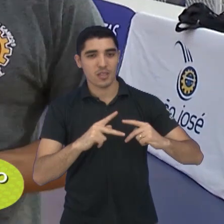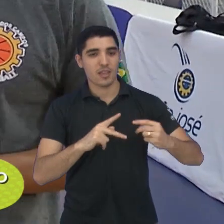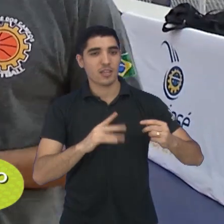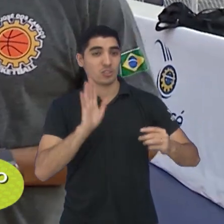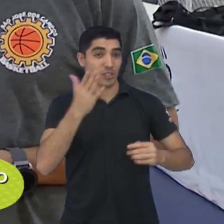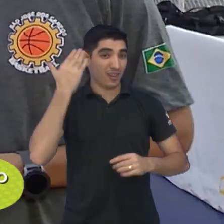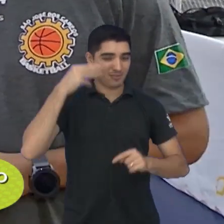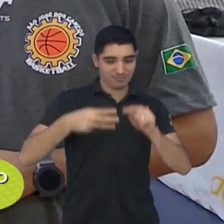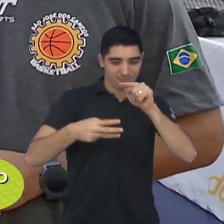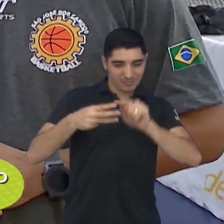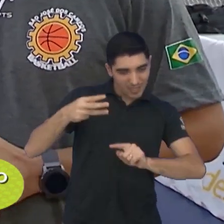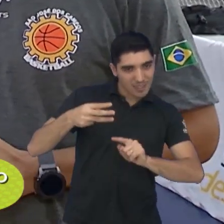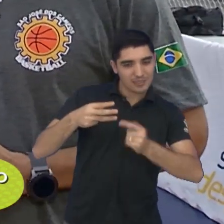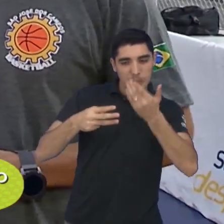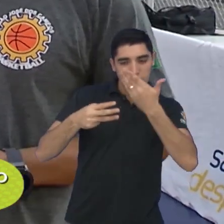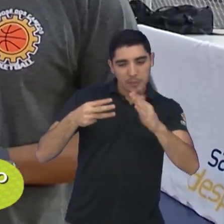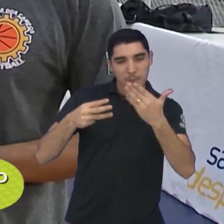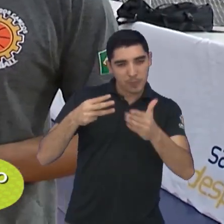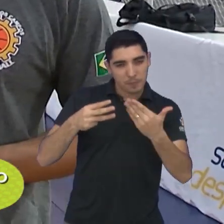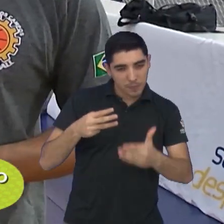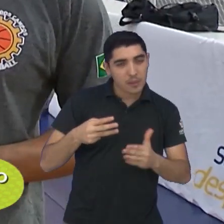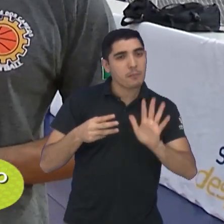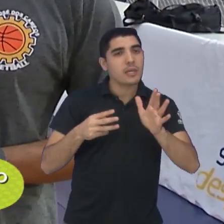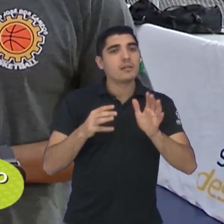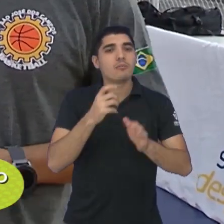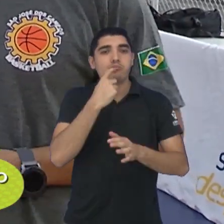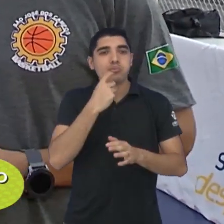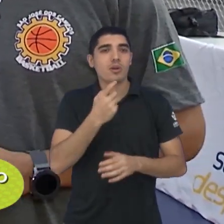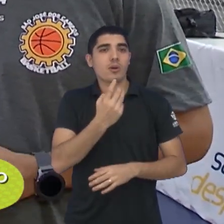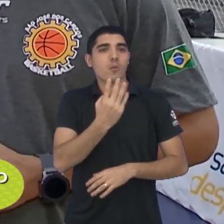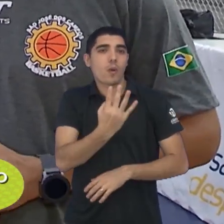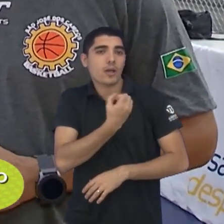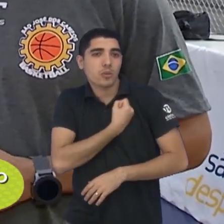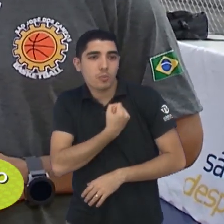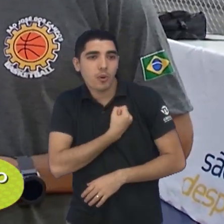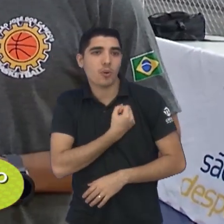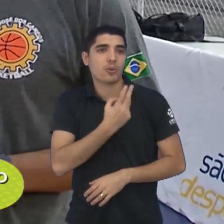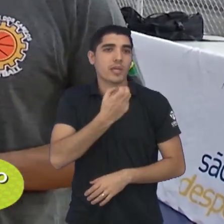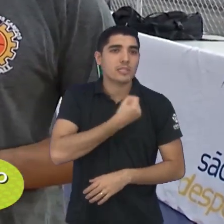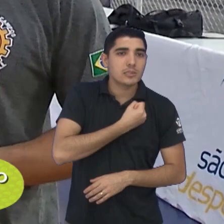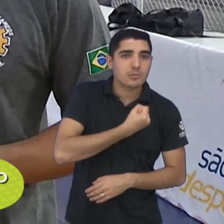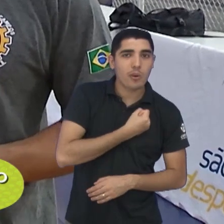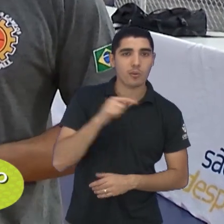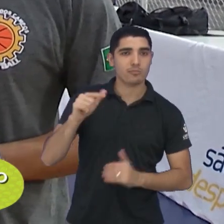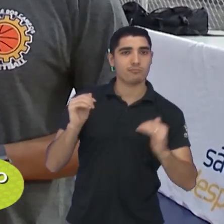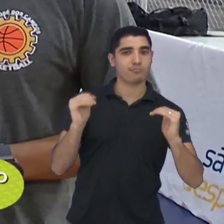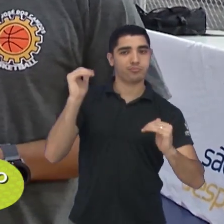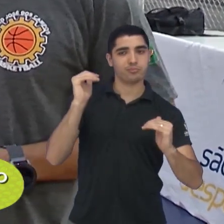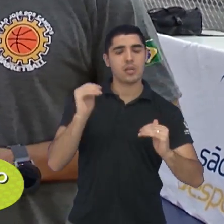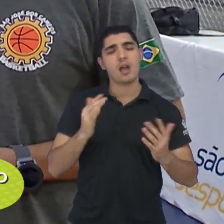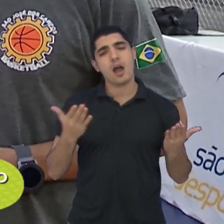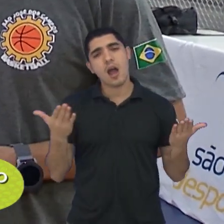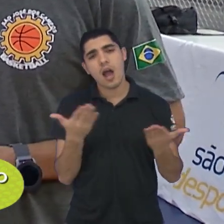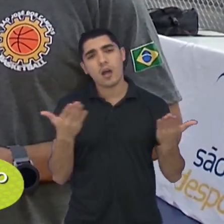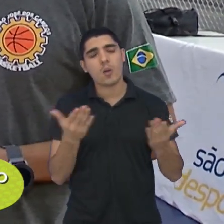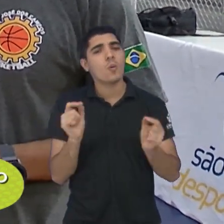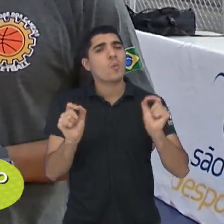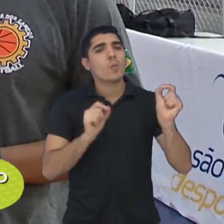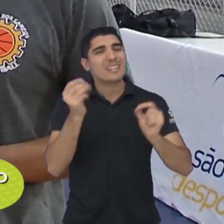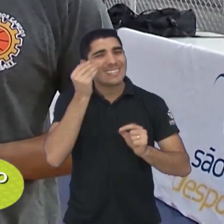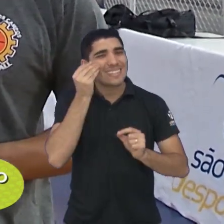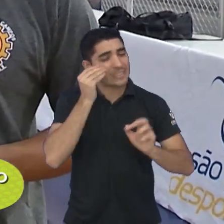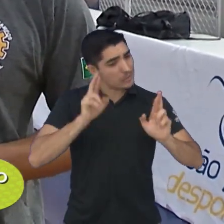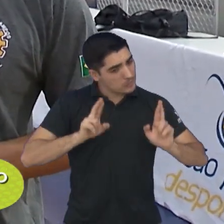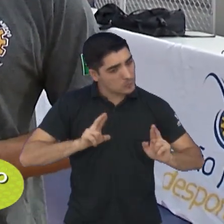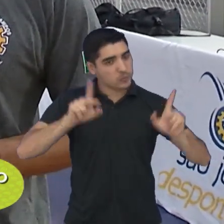3, mas sempre ali de 4 pontos, 3 pontos de diferença, né? Muito mínimo. O que fazer de diferente agora nessa